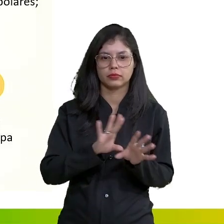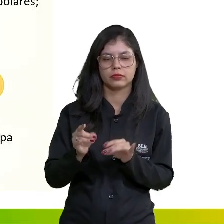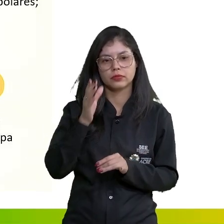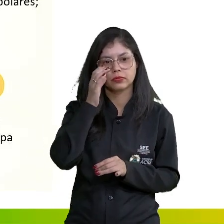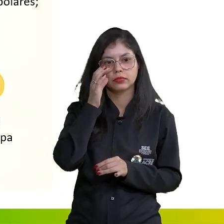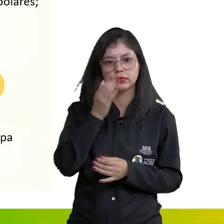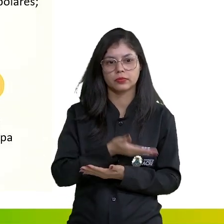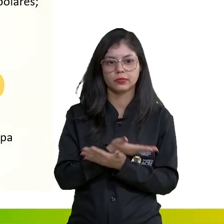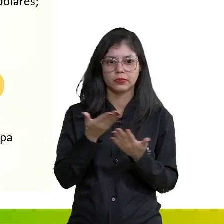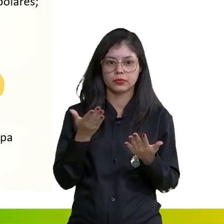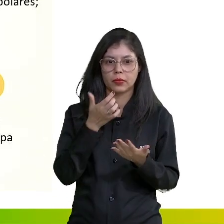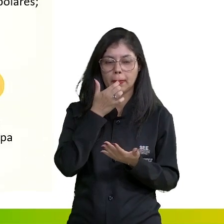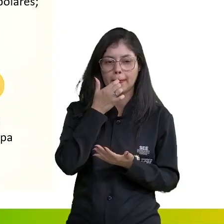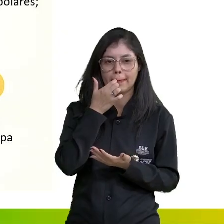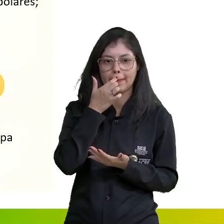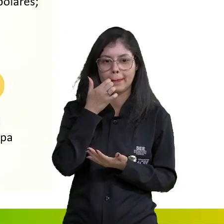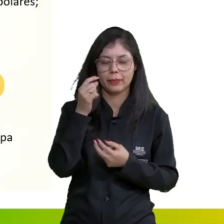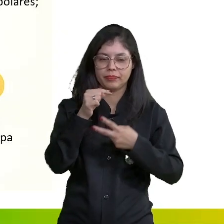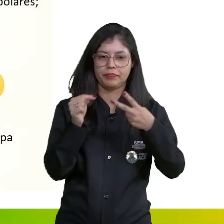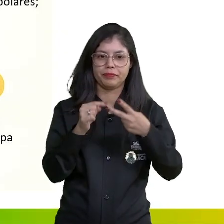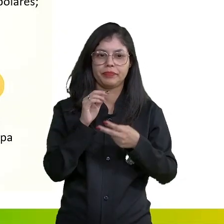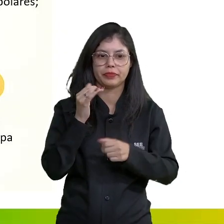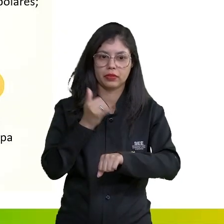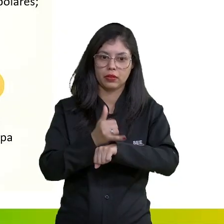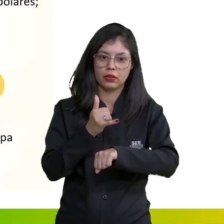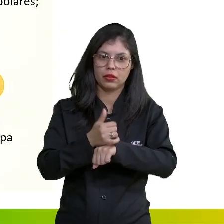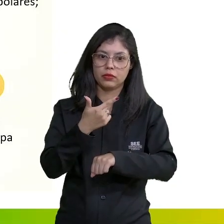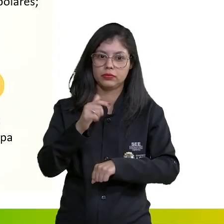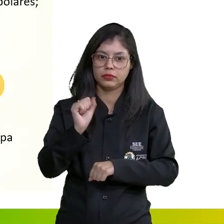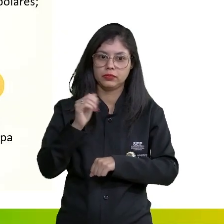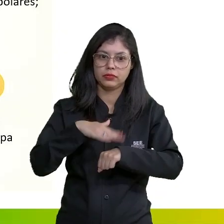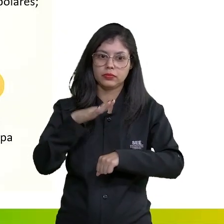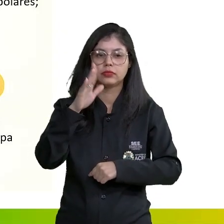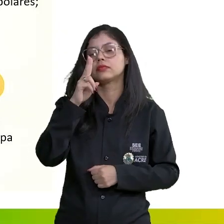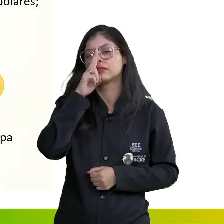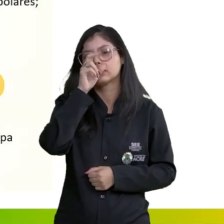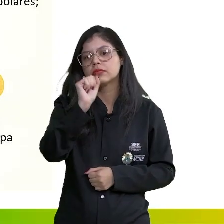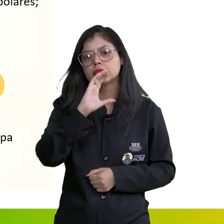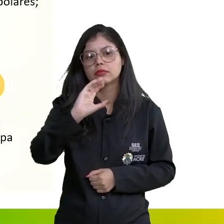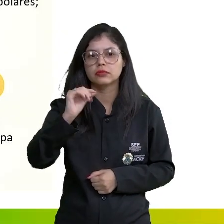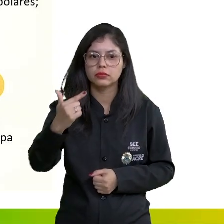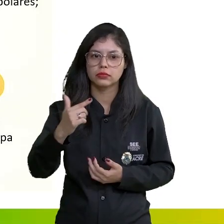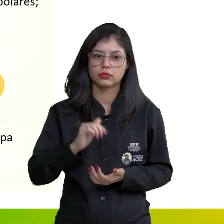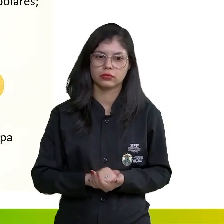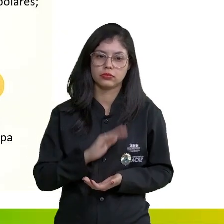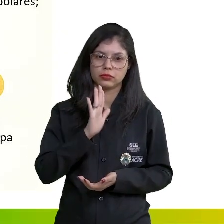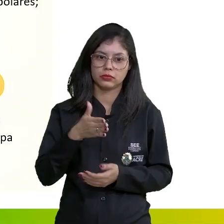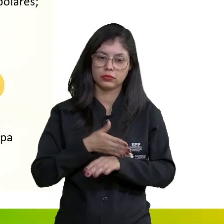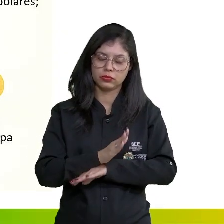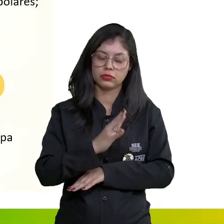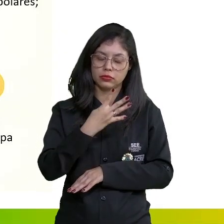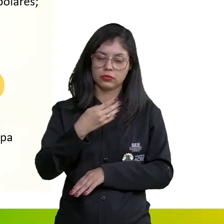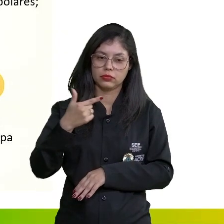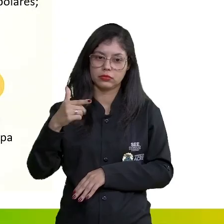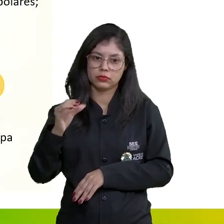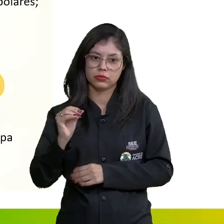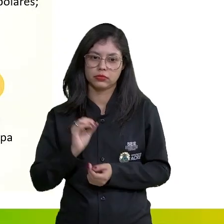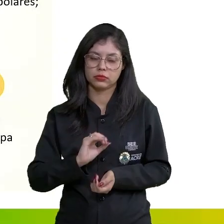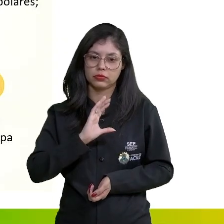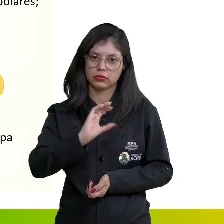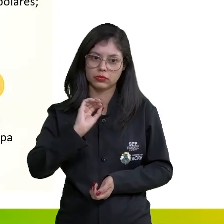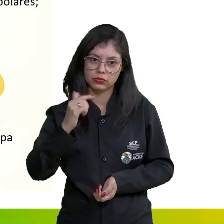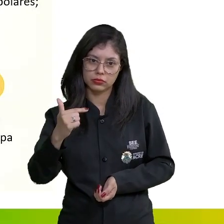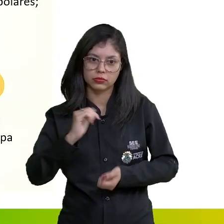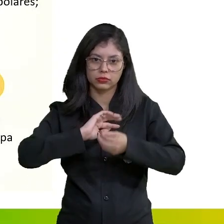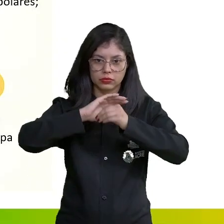curiosidades aqui para vocês, né, que coloquei 2 pontos. O metano é 28 vezes mais potente que o CO2 e já passamos de 420